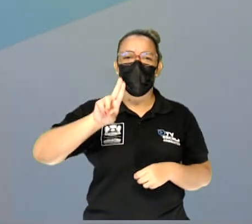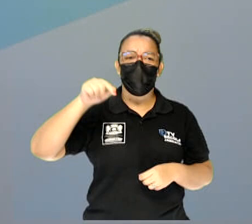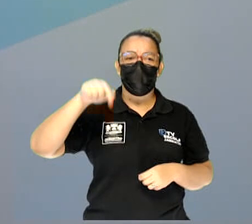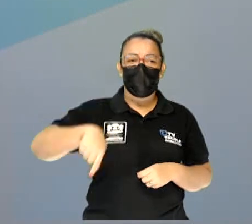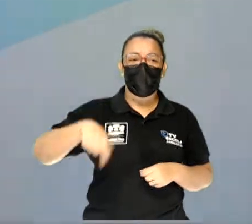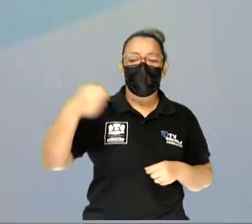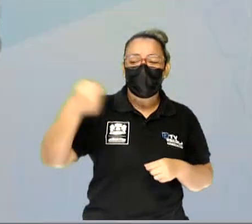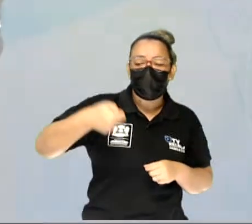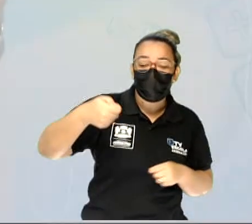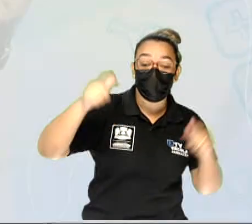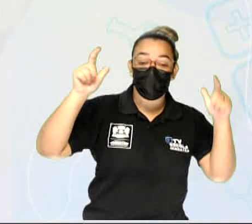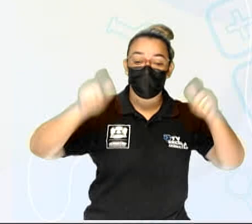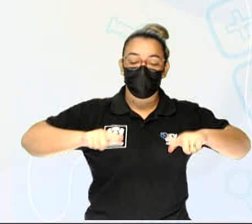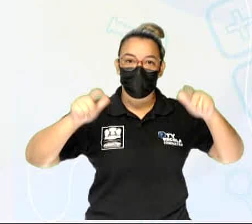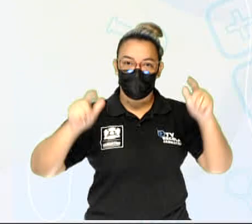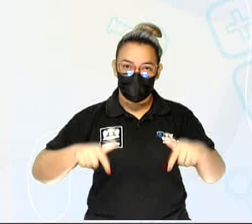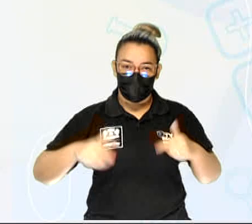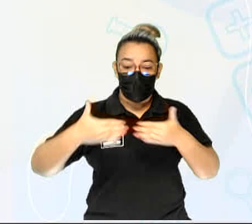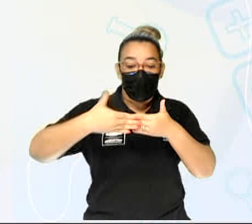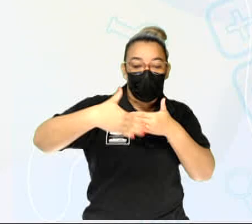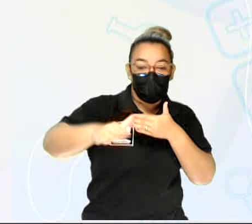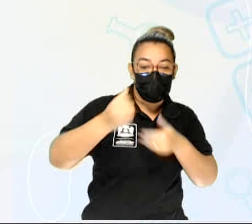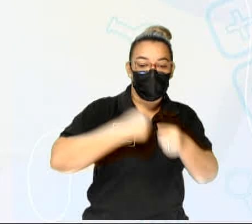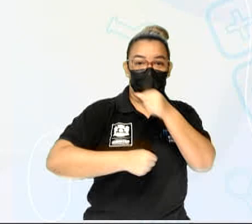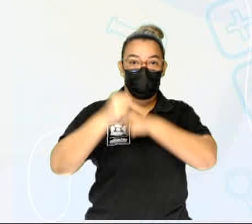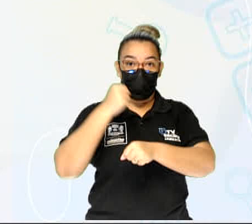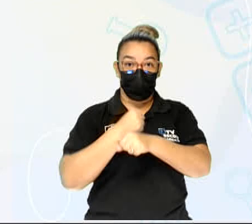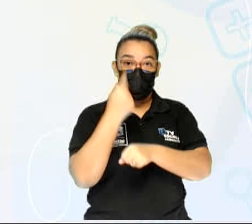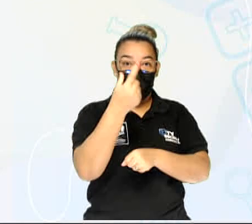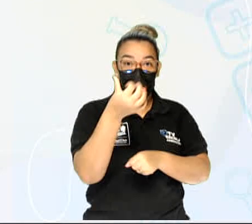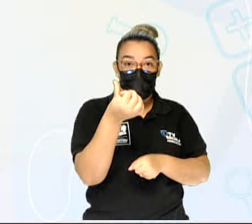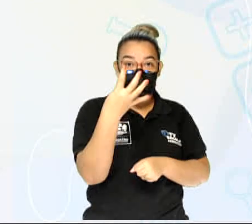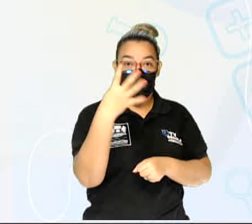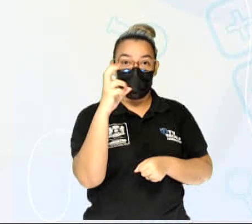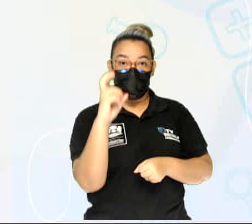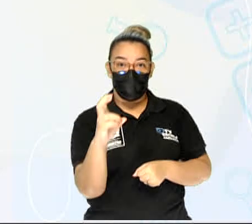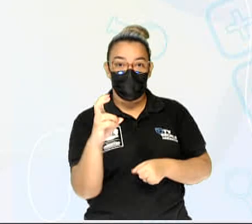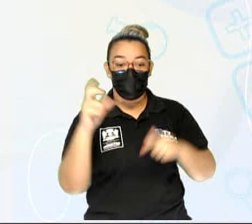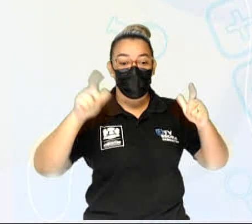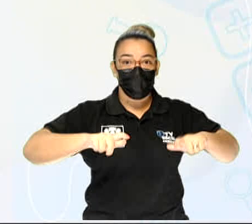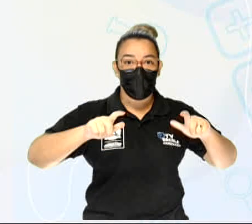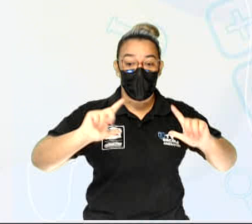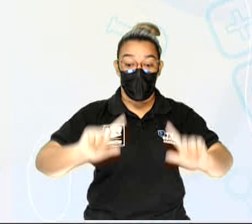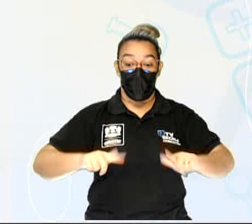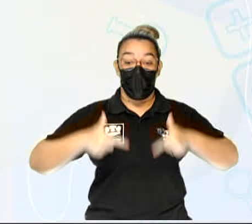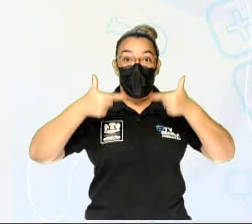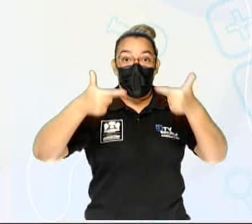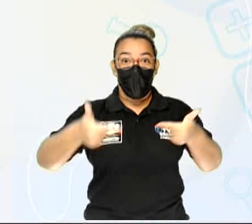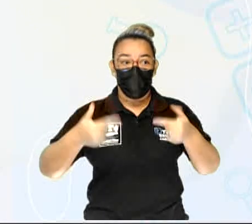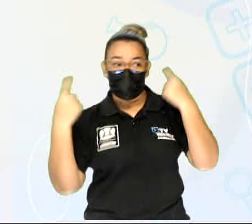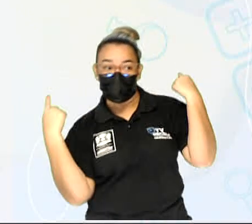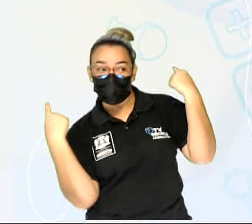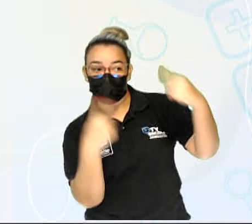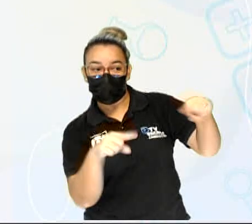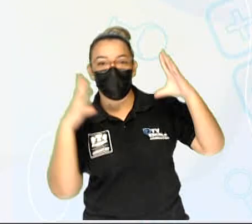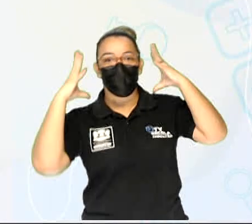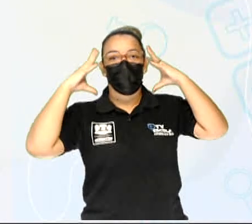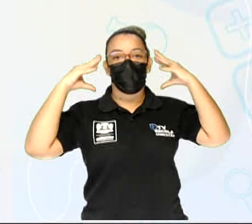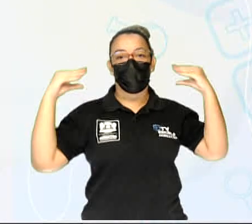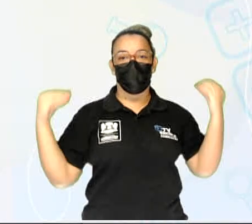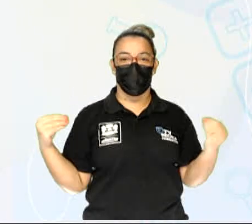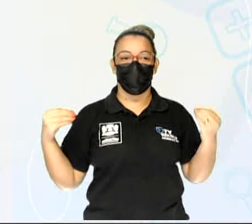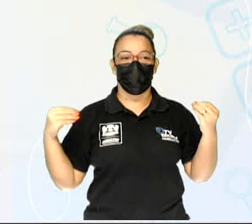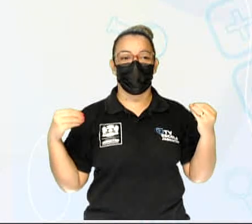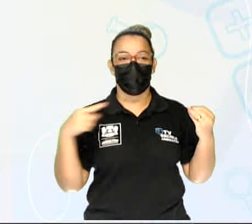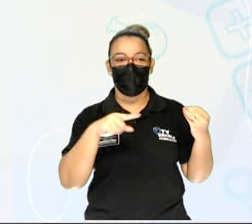local. Então, a partir de 1645, os locais iniciaram uma luta contra os holandeses, estabelecendo bases pelo